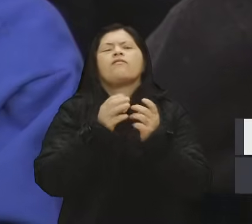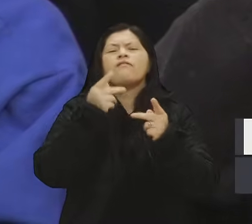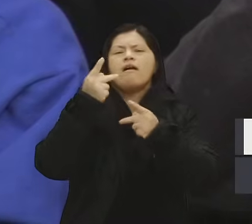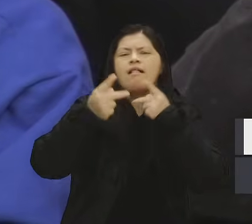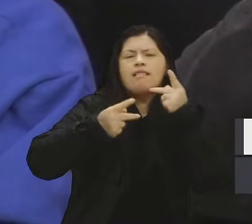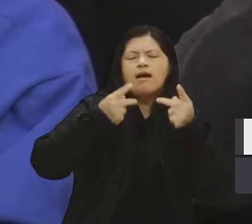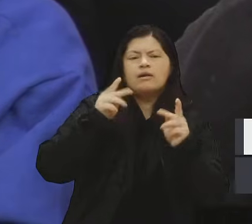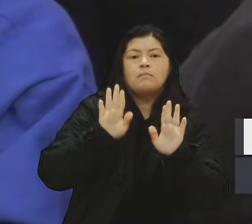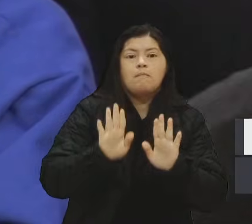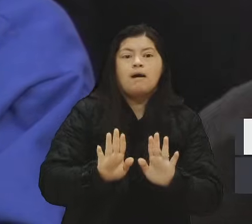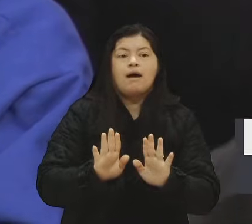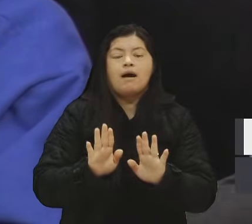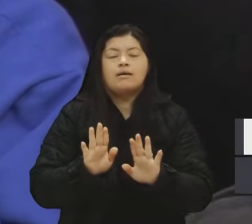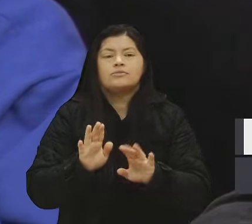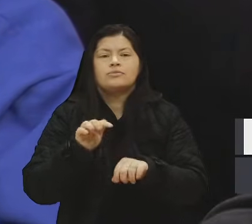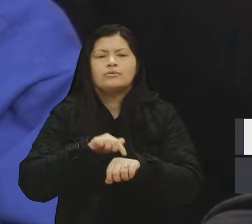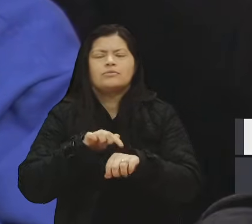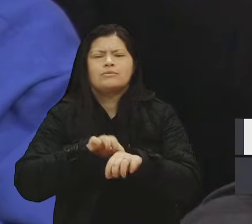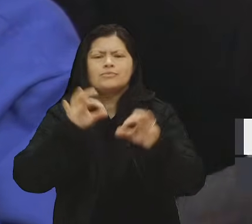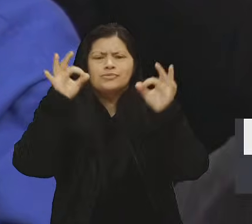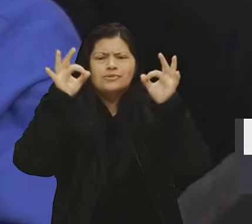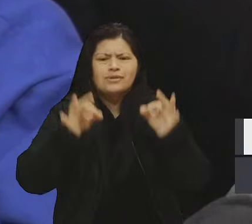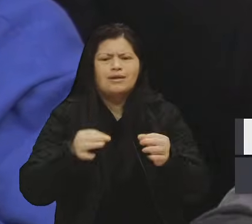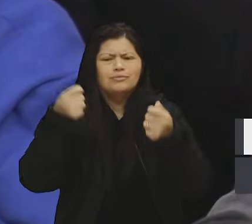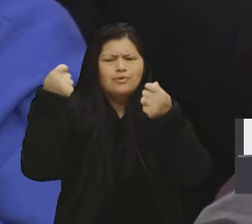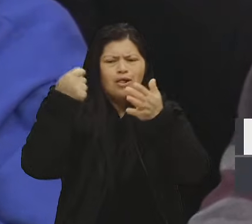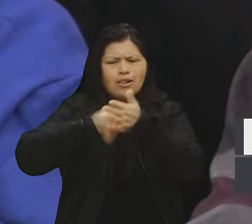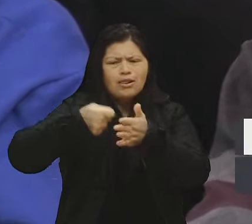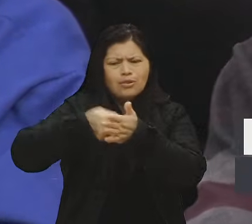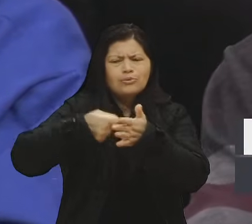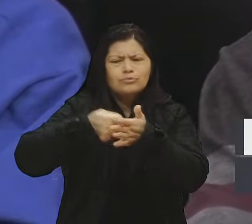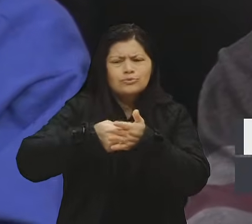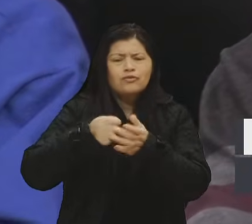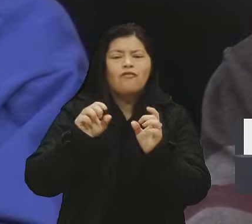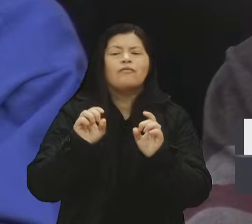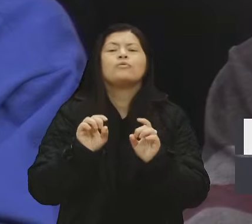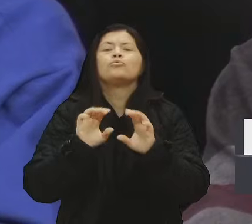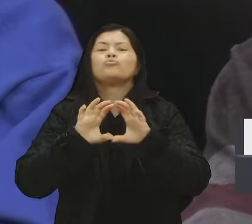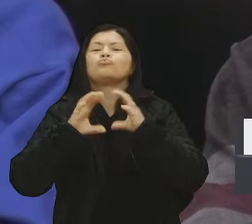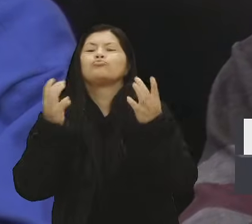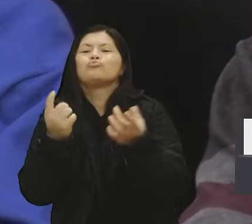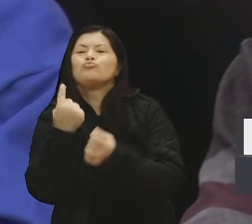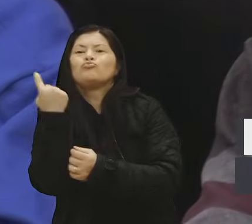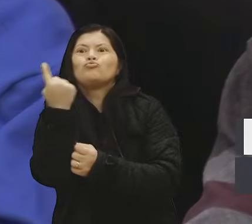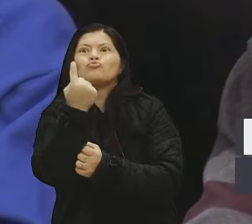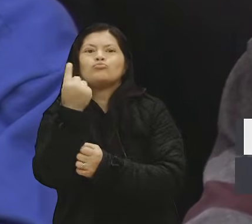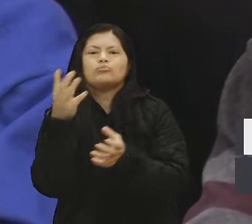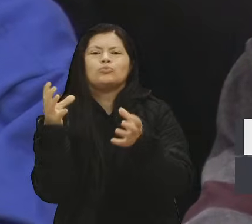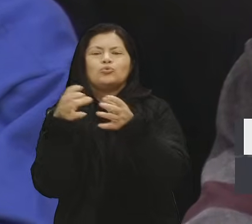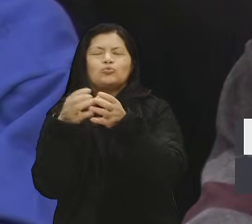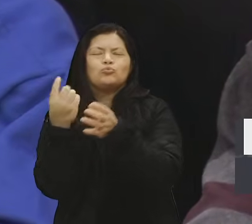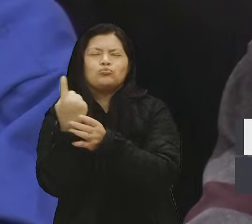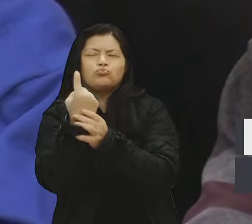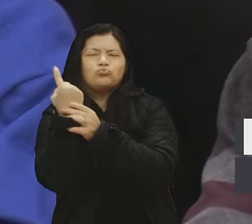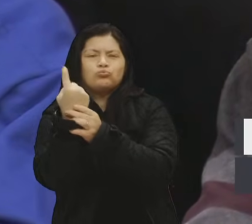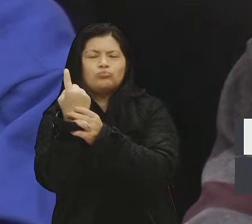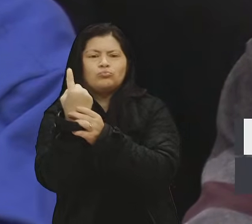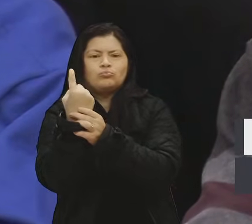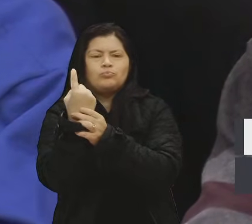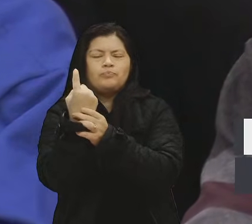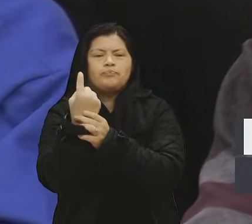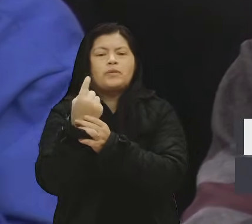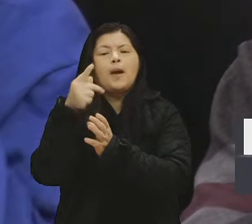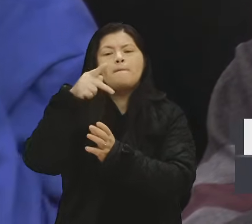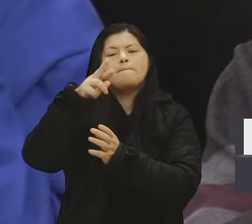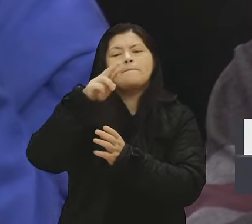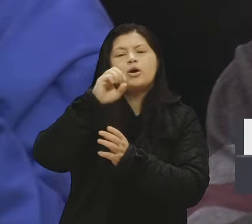no momento essencial da luta foram unitários. Tenho certeza que em ambientes mais progressistas, vereador Lucas,